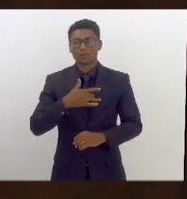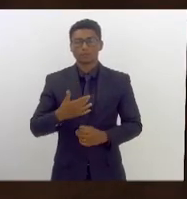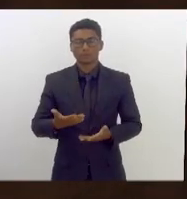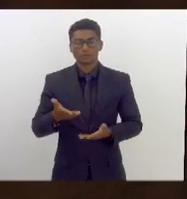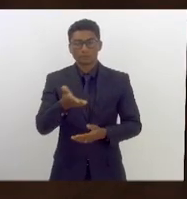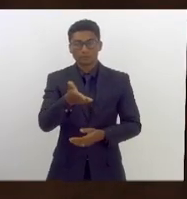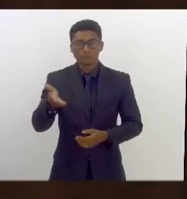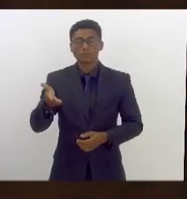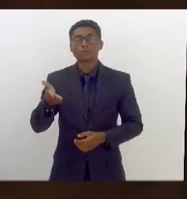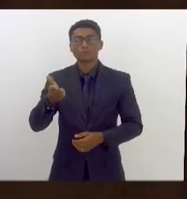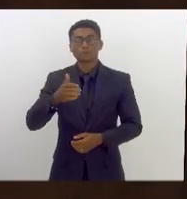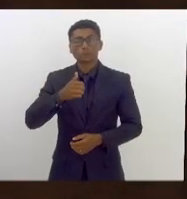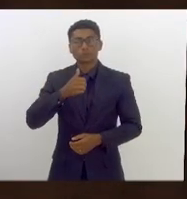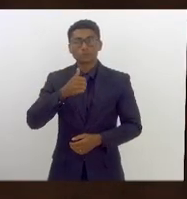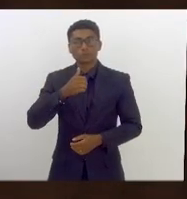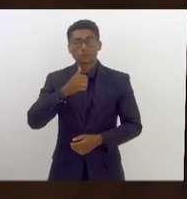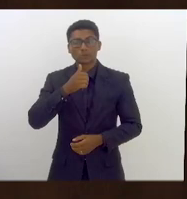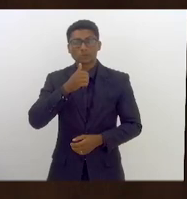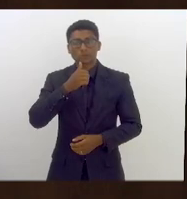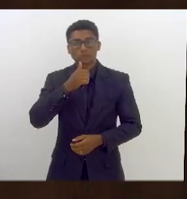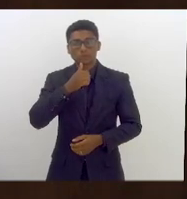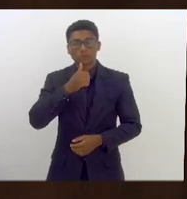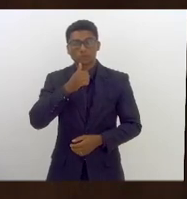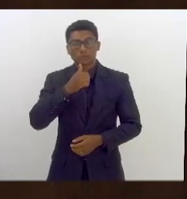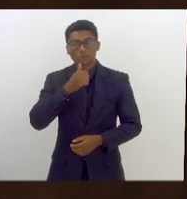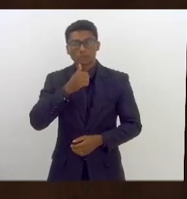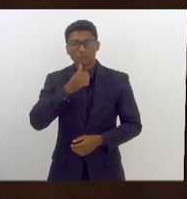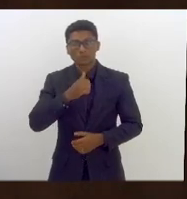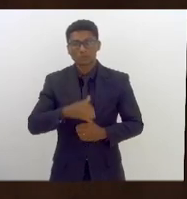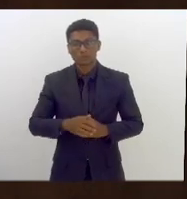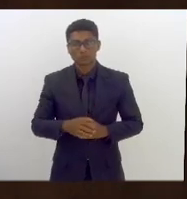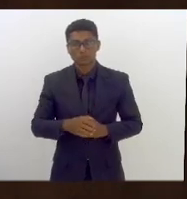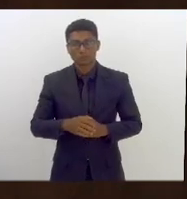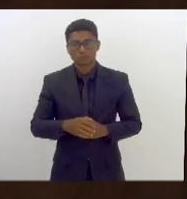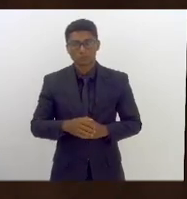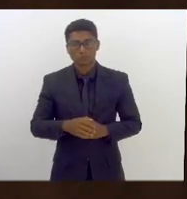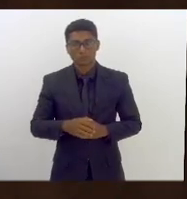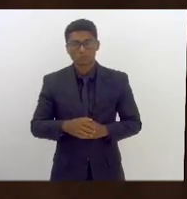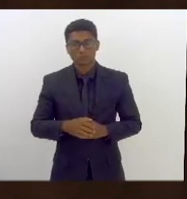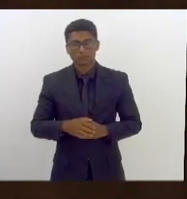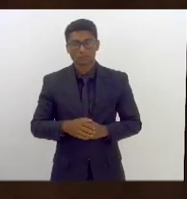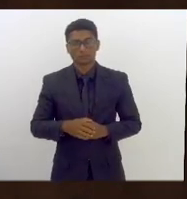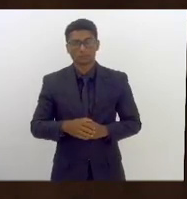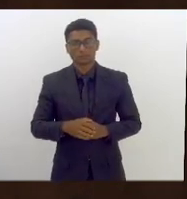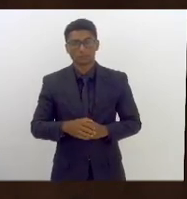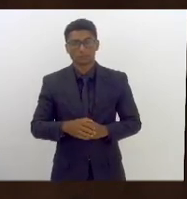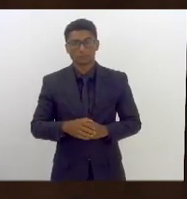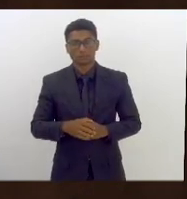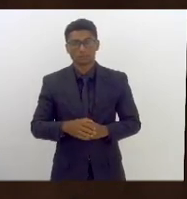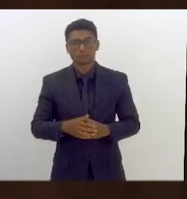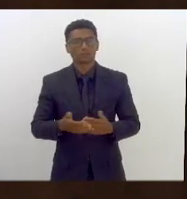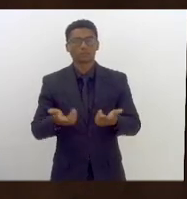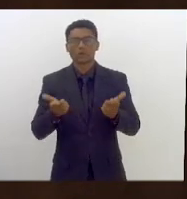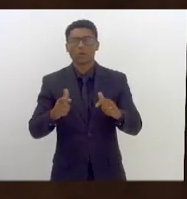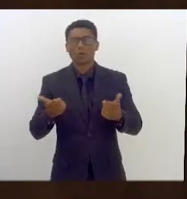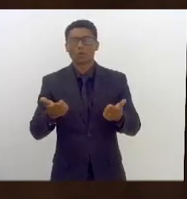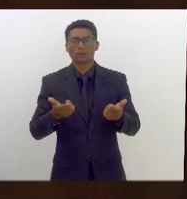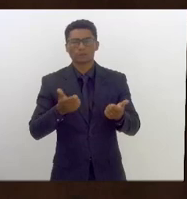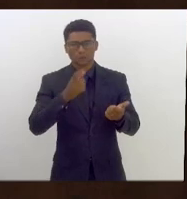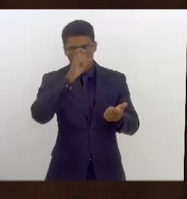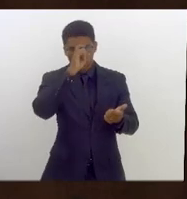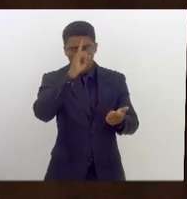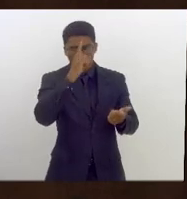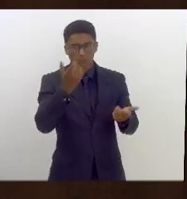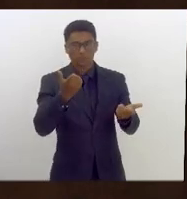e dos profissionais de saúde, vírgula, mulheres nas direções dos hospitais e